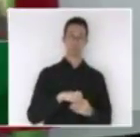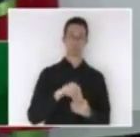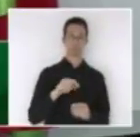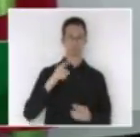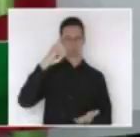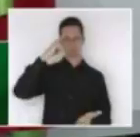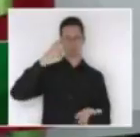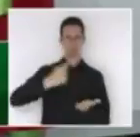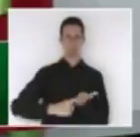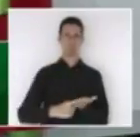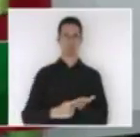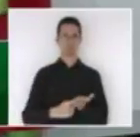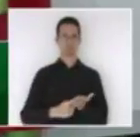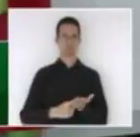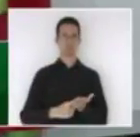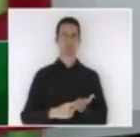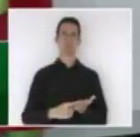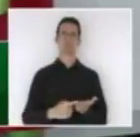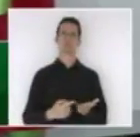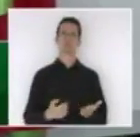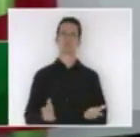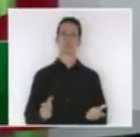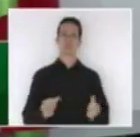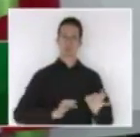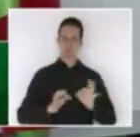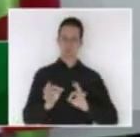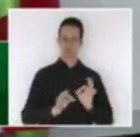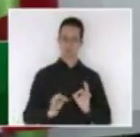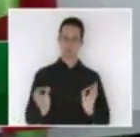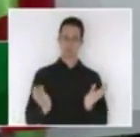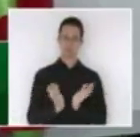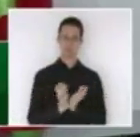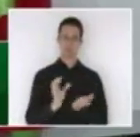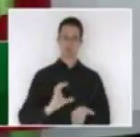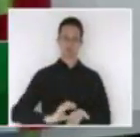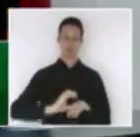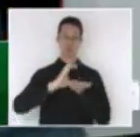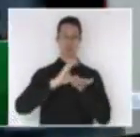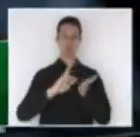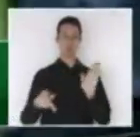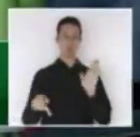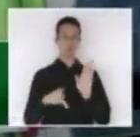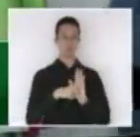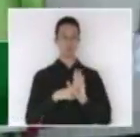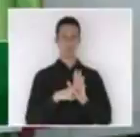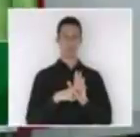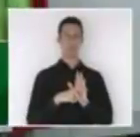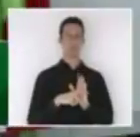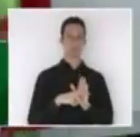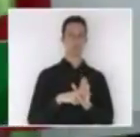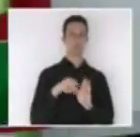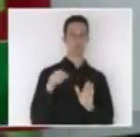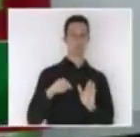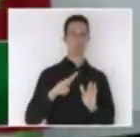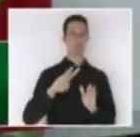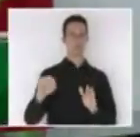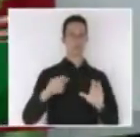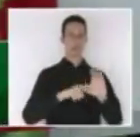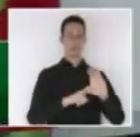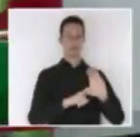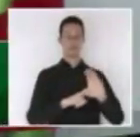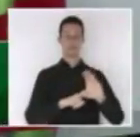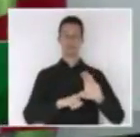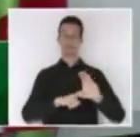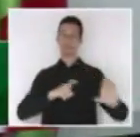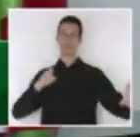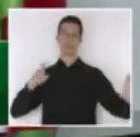trabalhar para a formação do seu conselho próprio, que representa também uma carta de alforria, de liberdade,